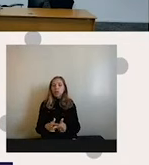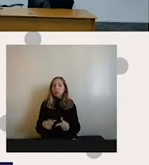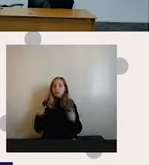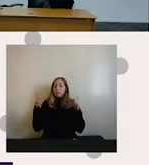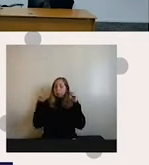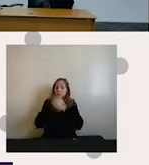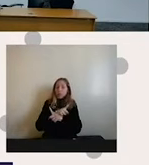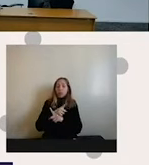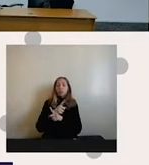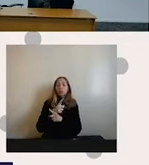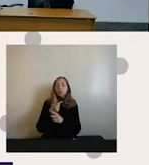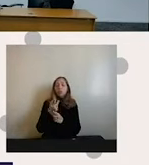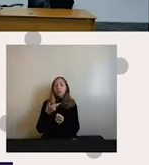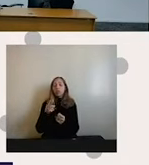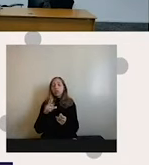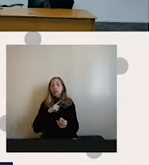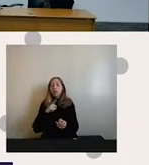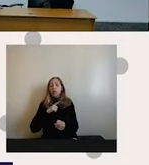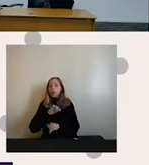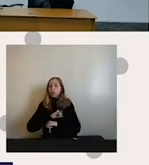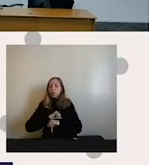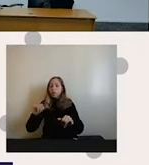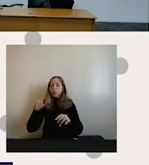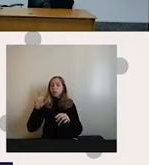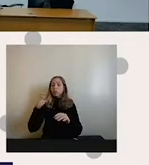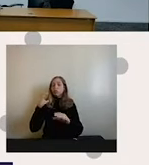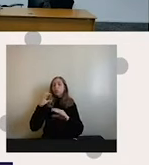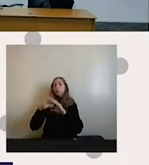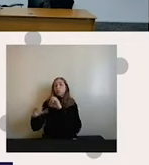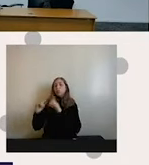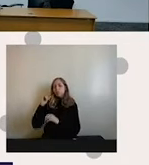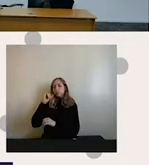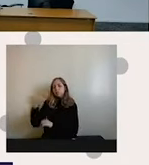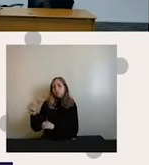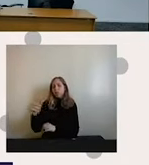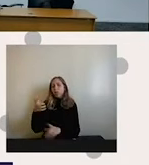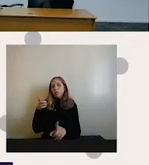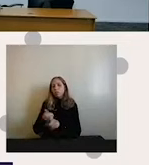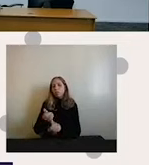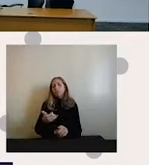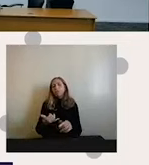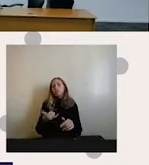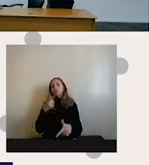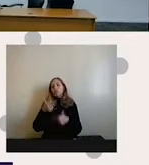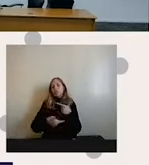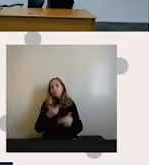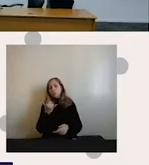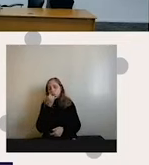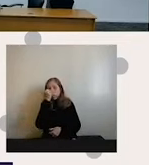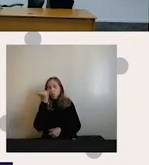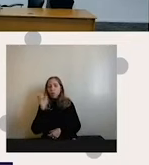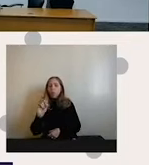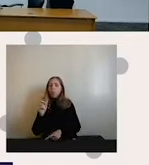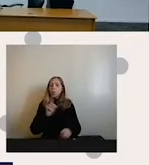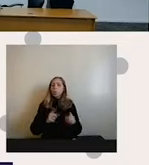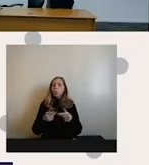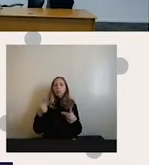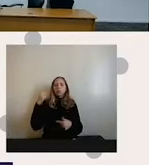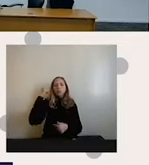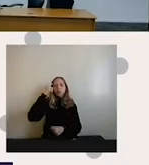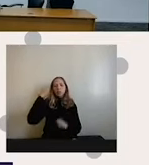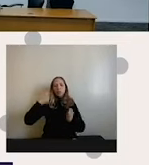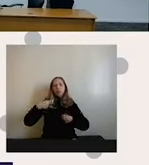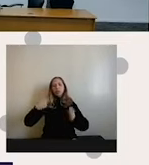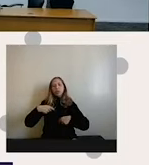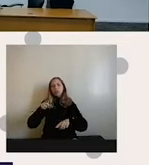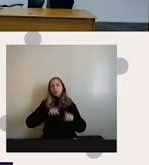uma comunicação de acidente de trabalho ou mesmo considerar que alguma coisa precisa ser feita na esfera jurídica. Normalmente, eles